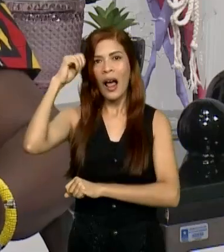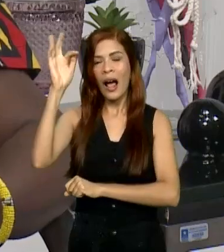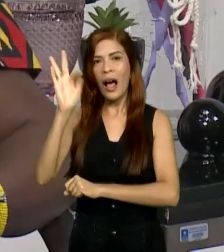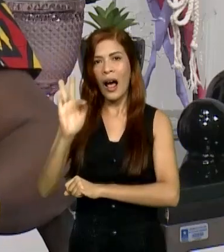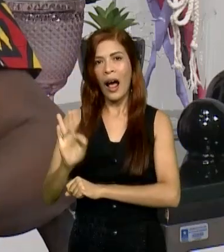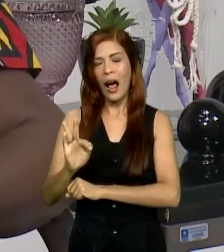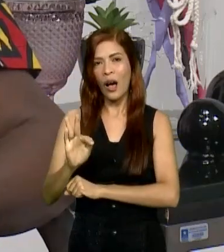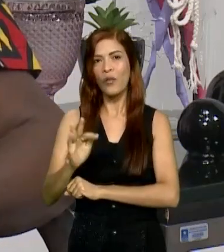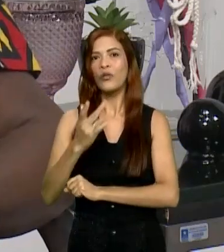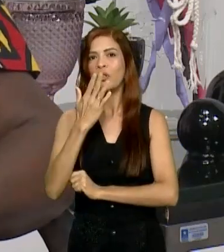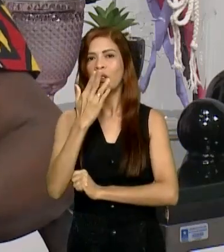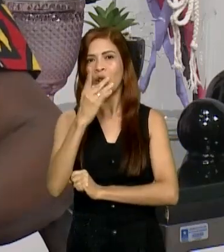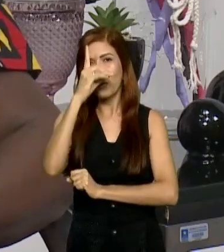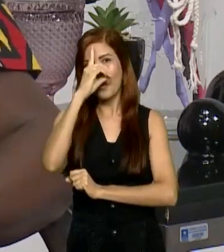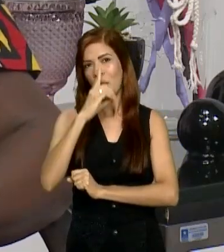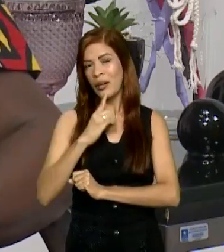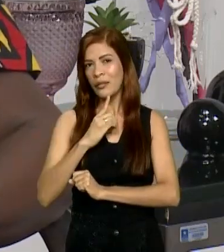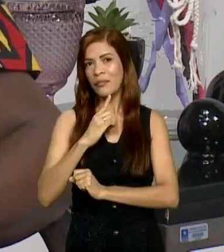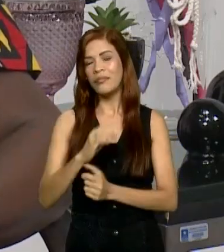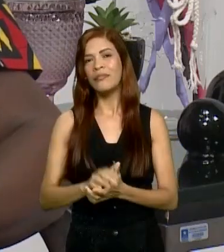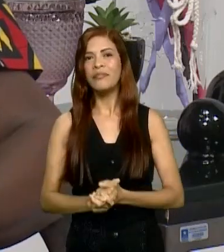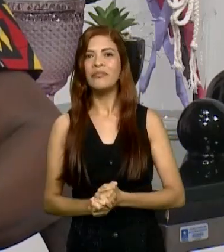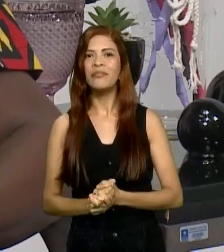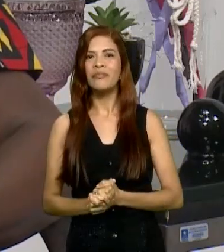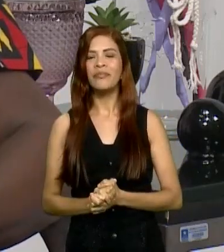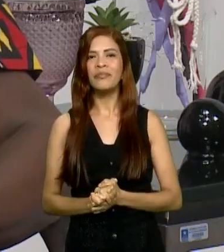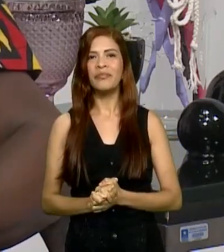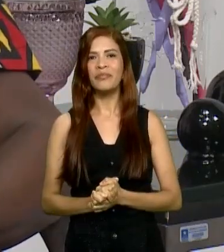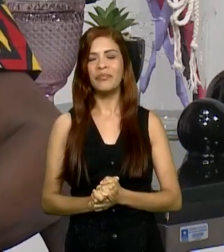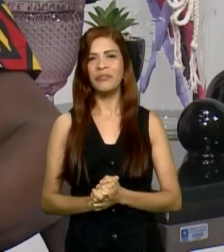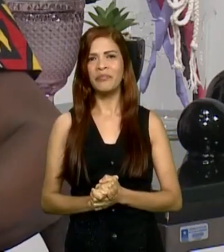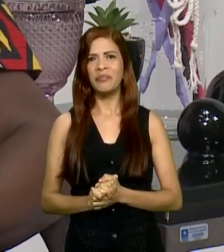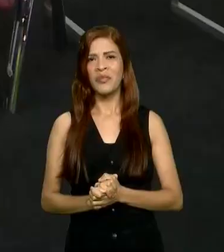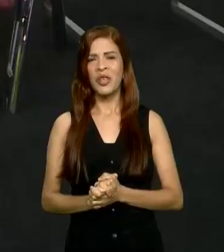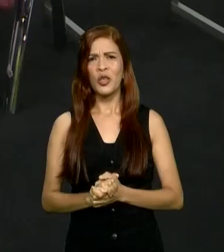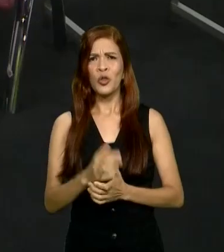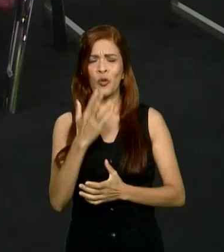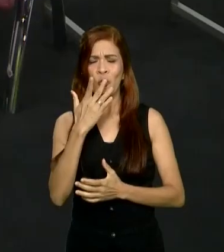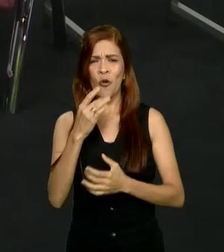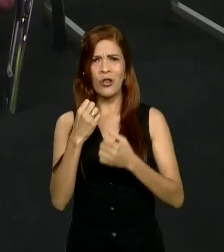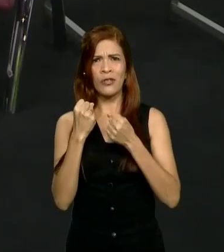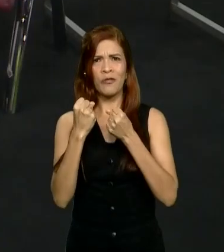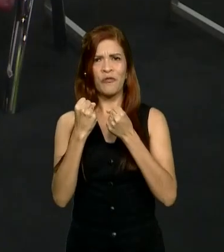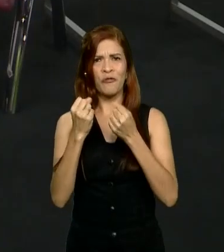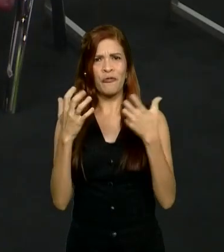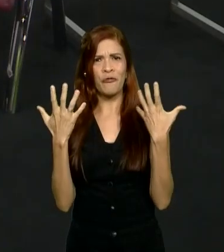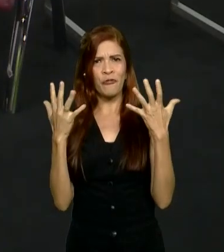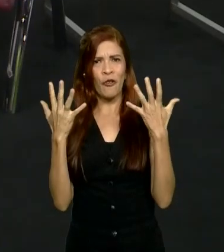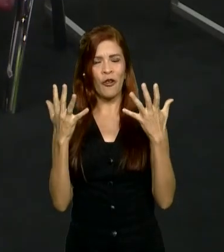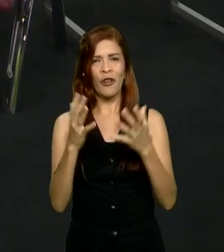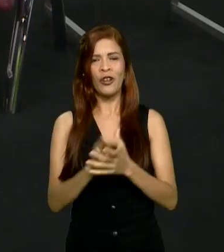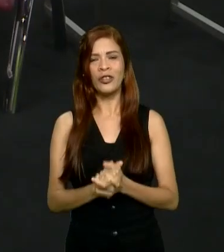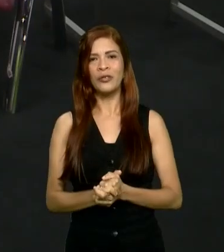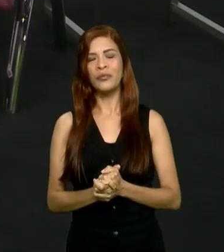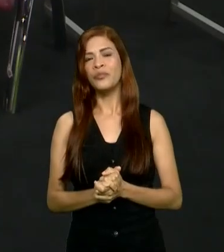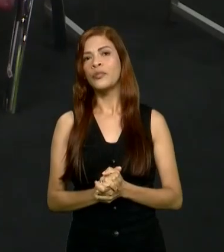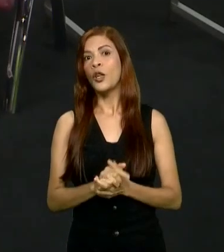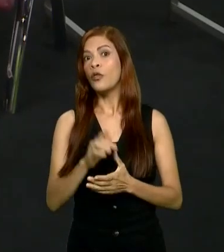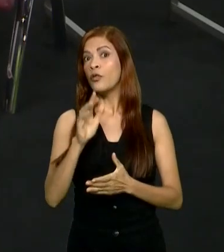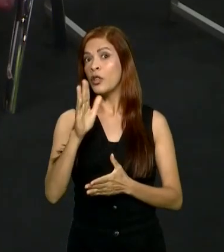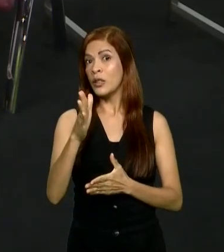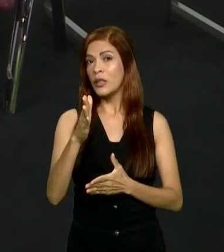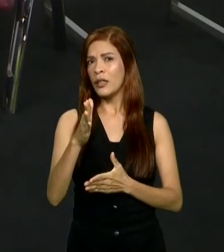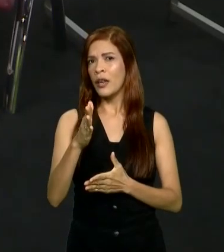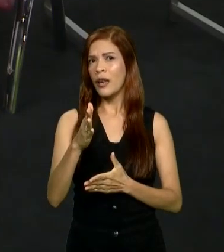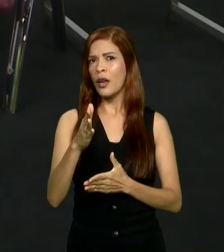cor amarela, combinando com as cores da África. E são cores vibrantes, né? Só para reforçar, você foi